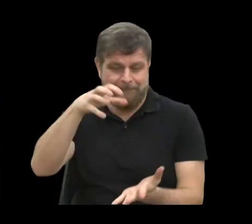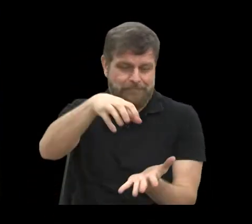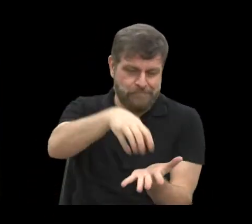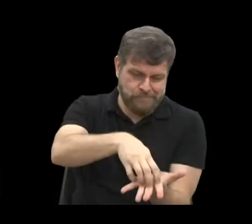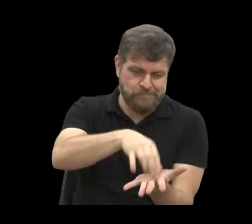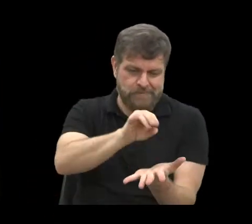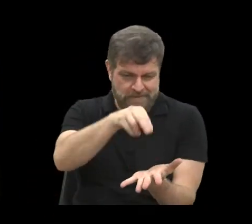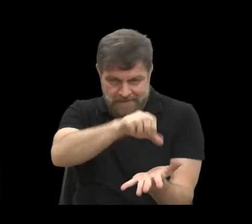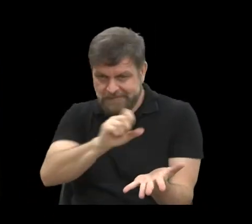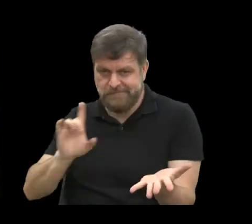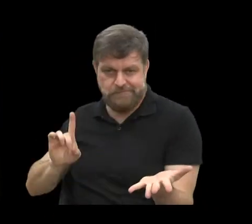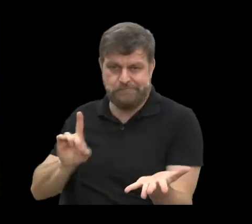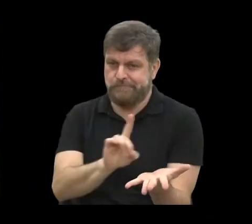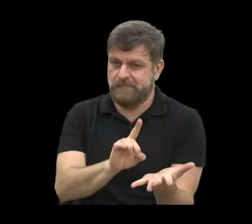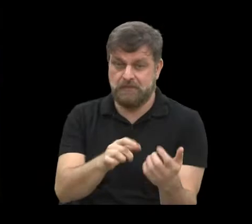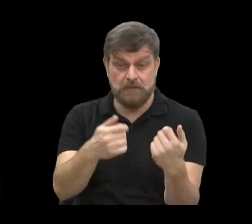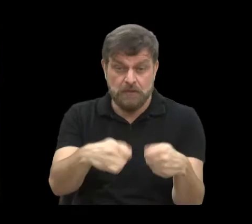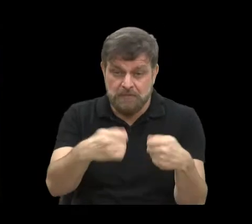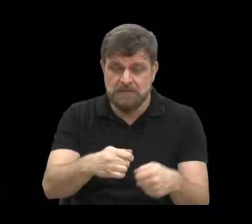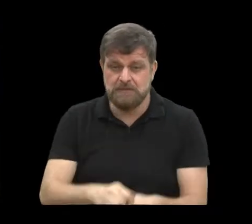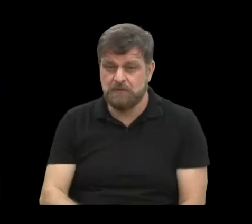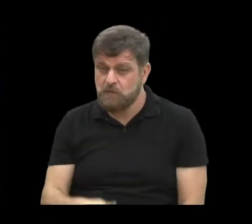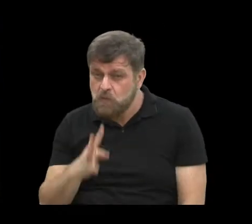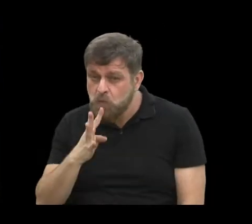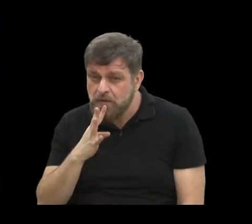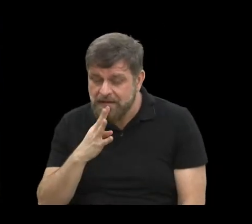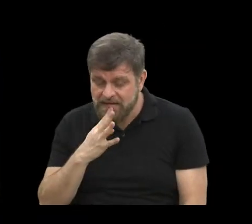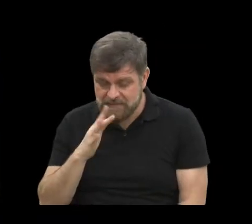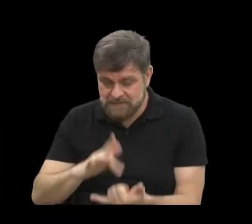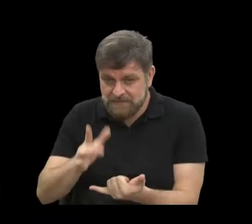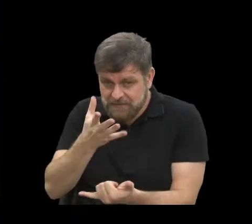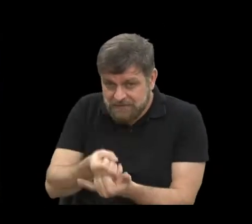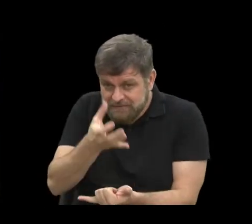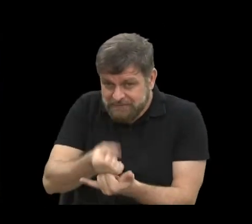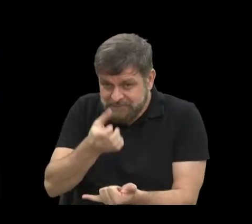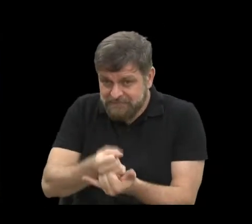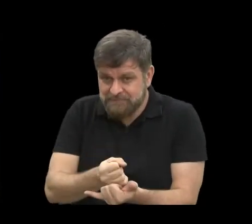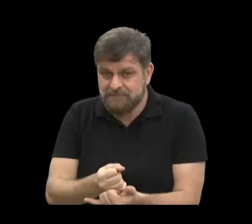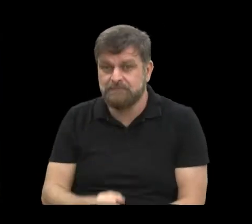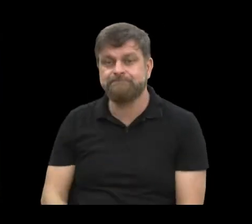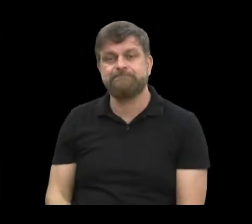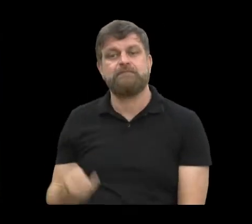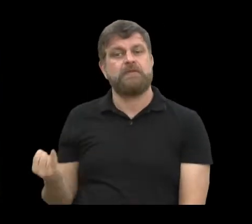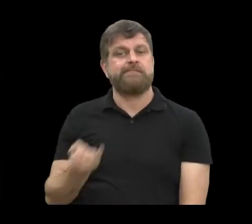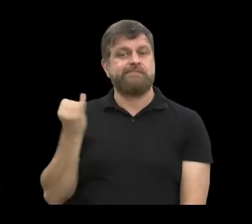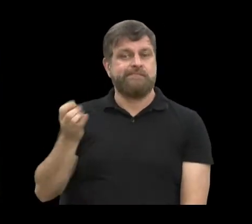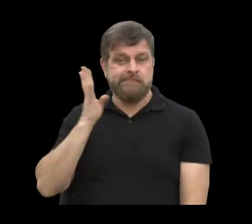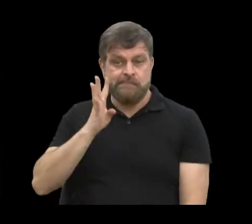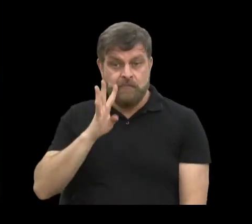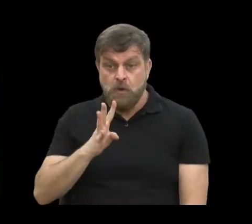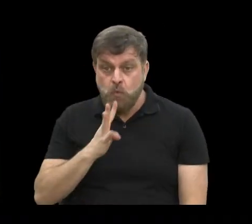uma agência. Então, se não conhecem o aplicativo ainda, vale a pena conhecer.